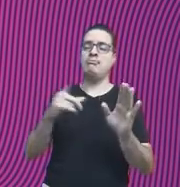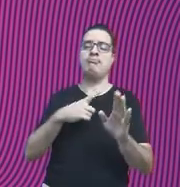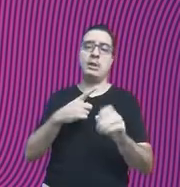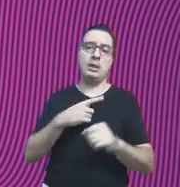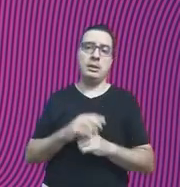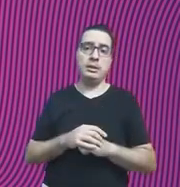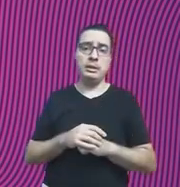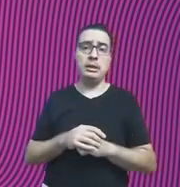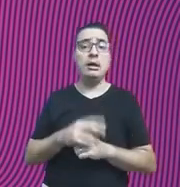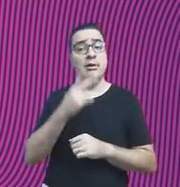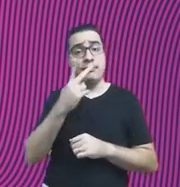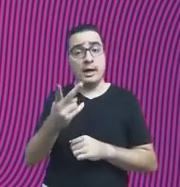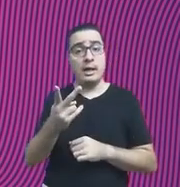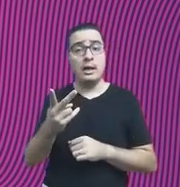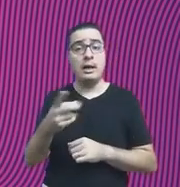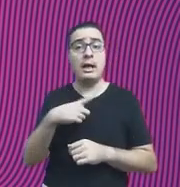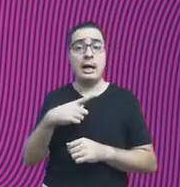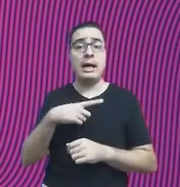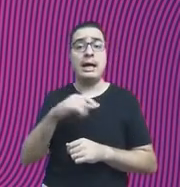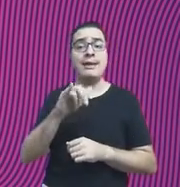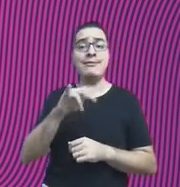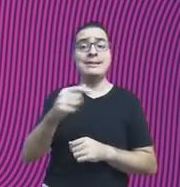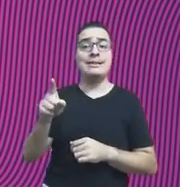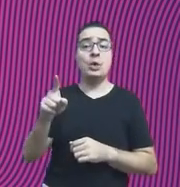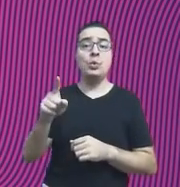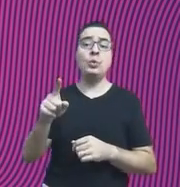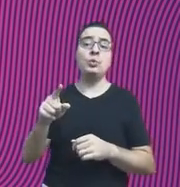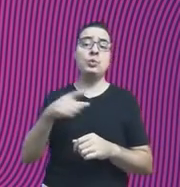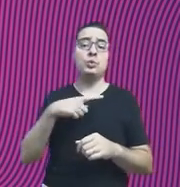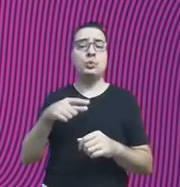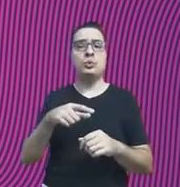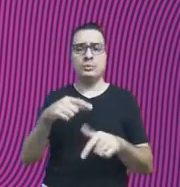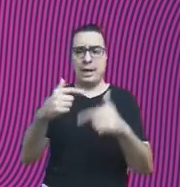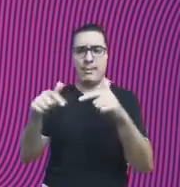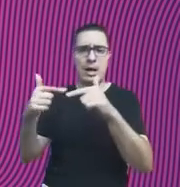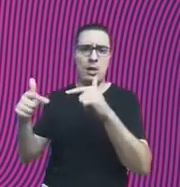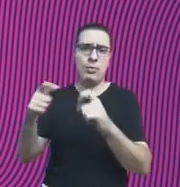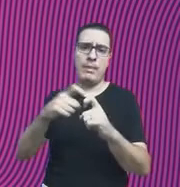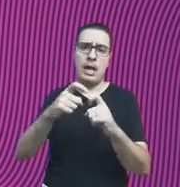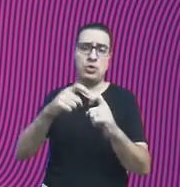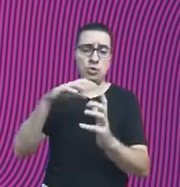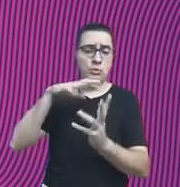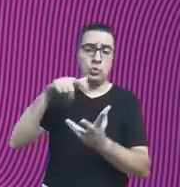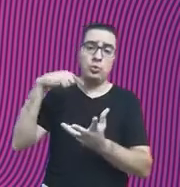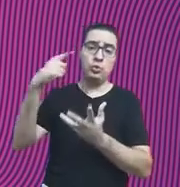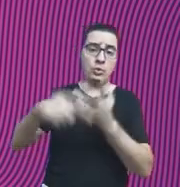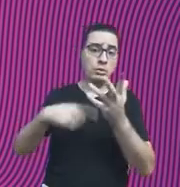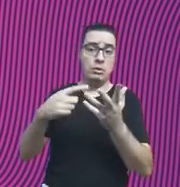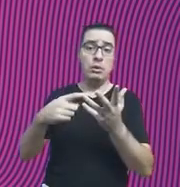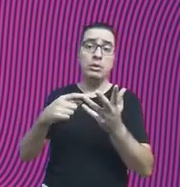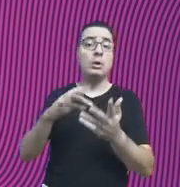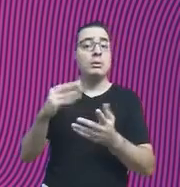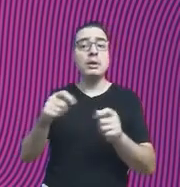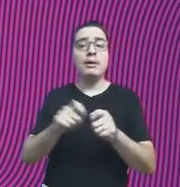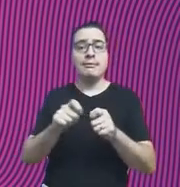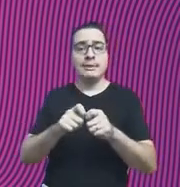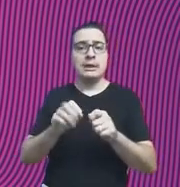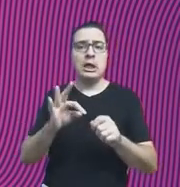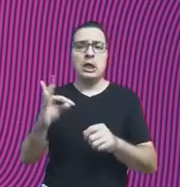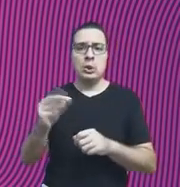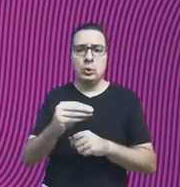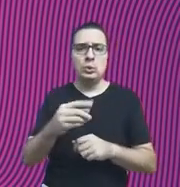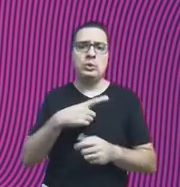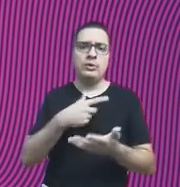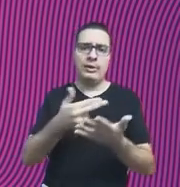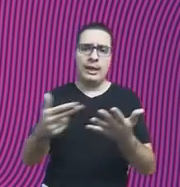a inflação dos serviços médicos no mundo todo. Todo mundo tem que fazer tudo o que é possível, mas não existe tecnologia, não